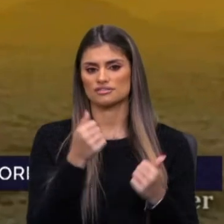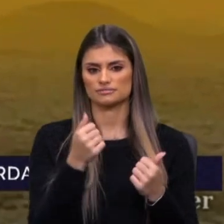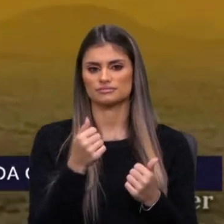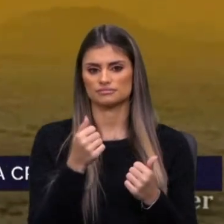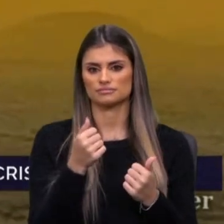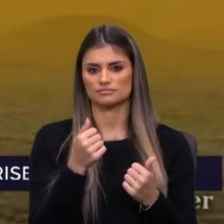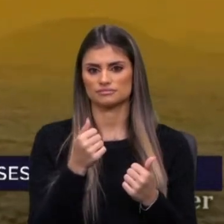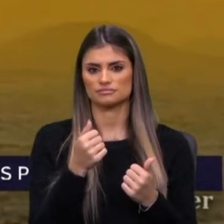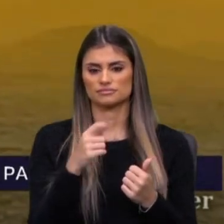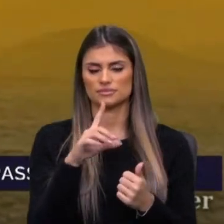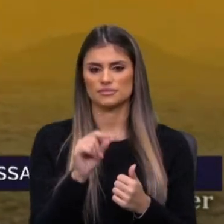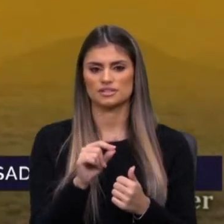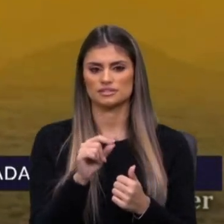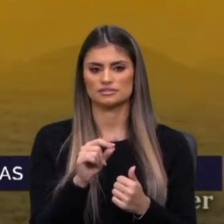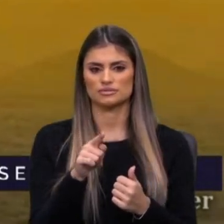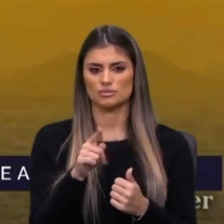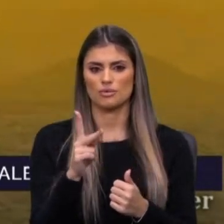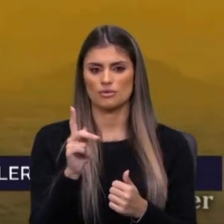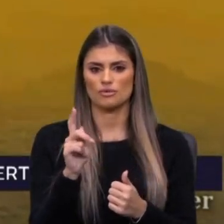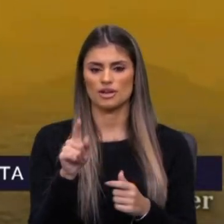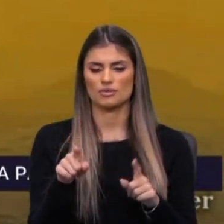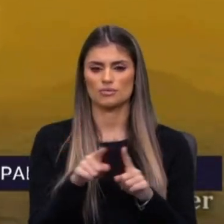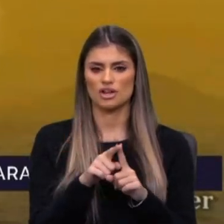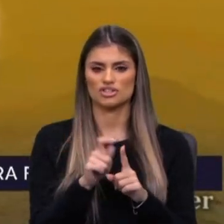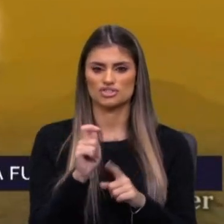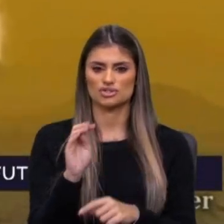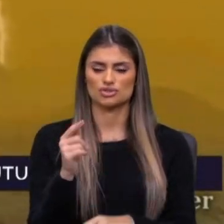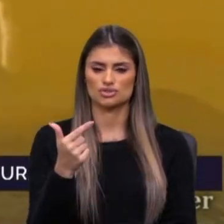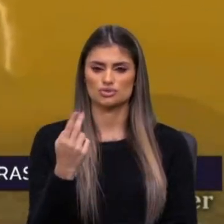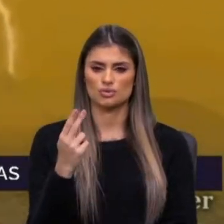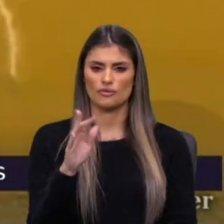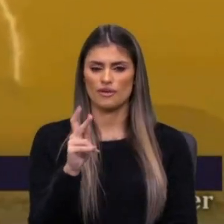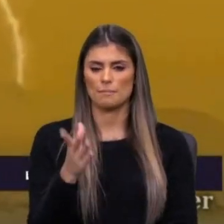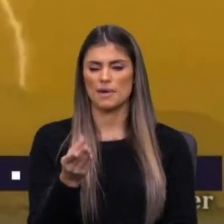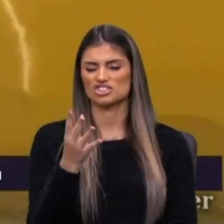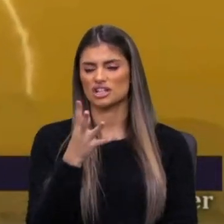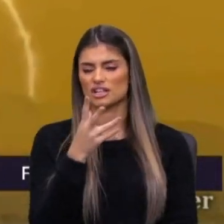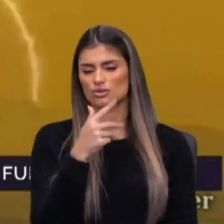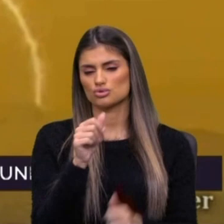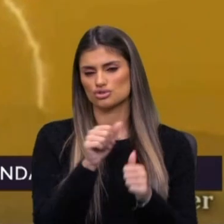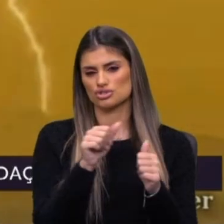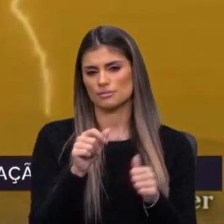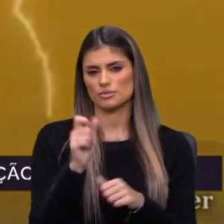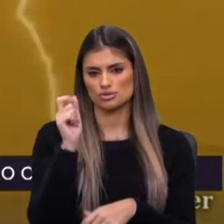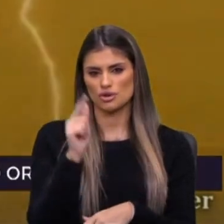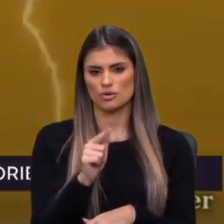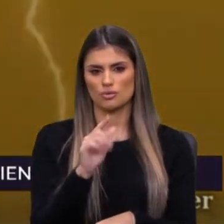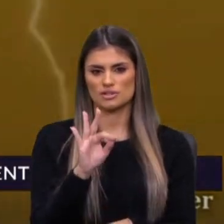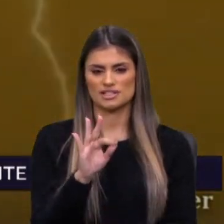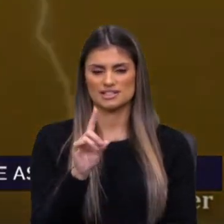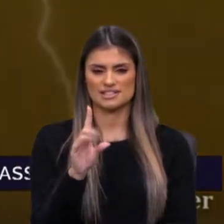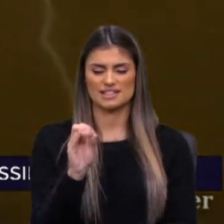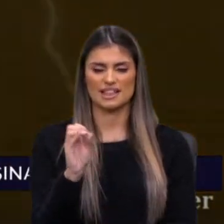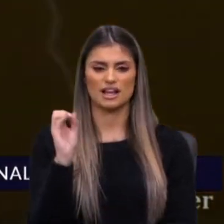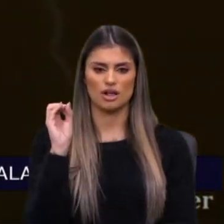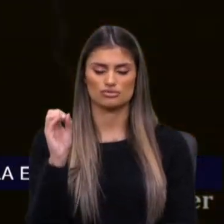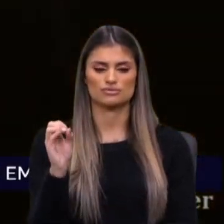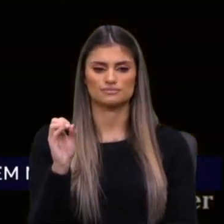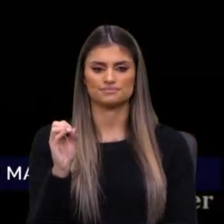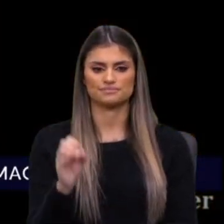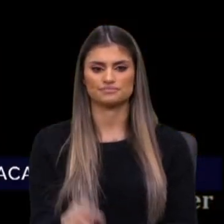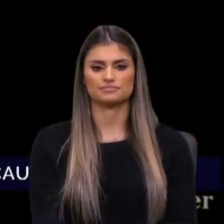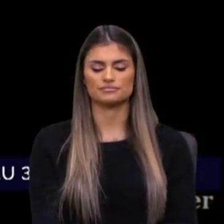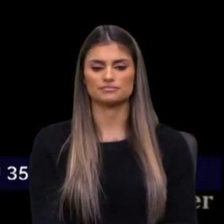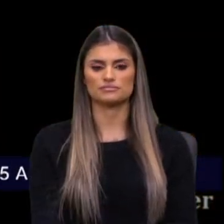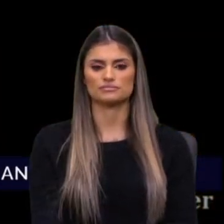inferno. Um inferno é um planeta de efeito estufa. O planeta mais quente do Sistema Solar, pelo menos 460 graus. E agora um